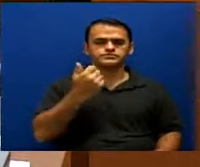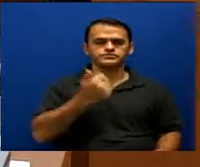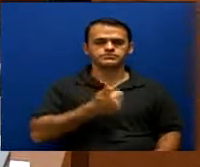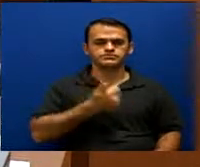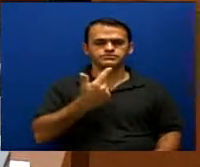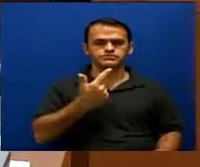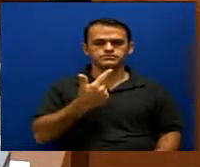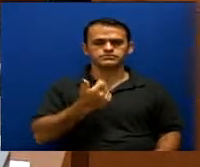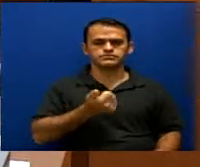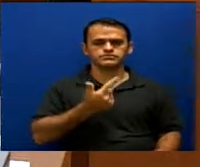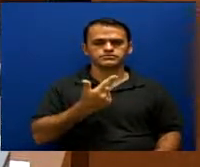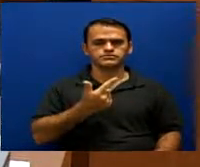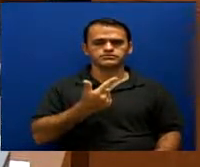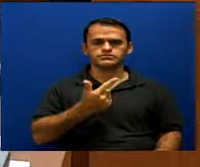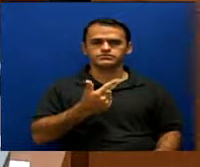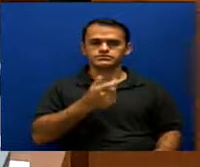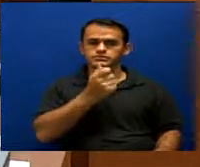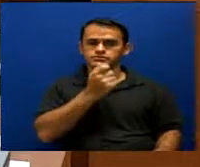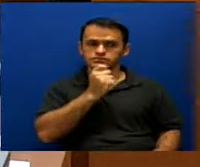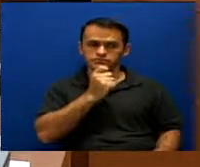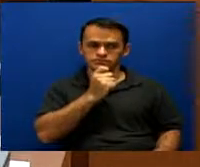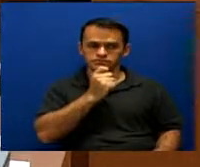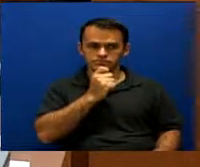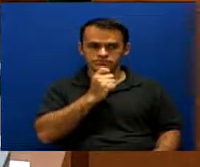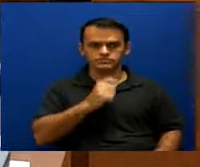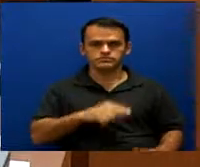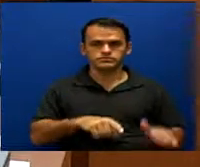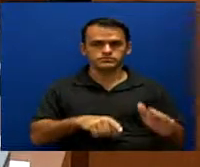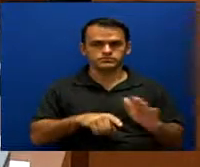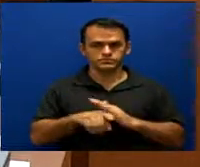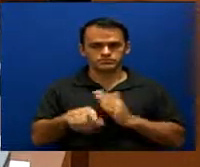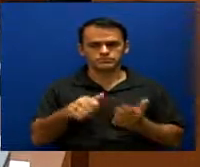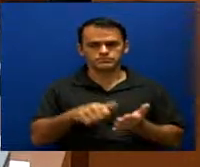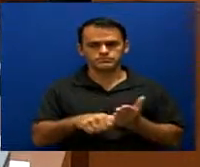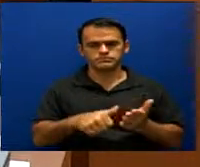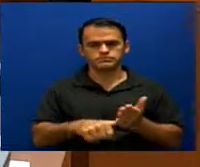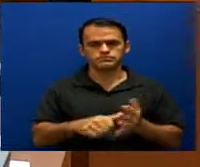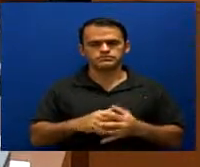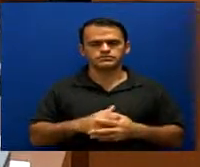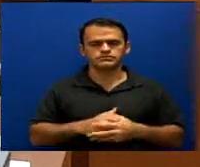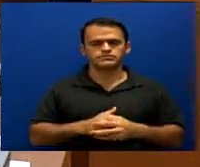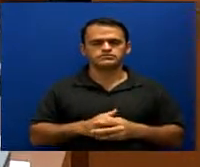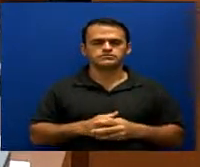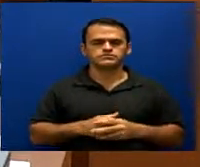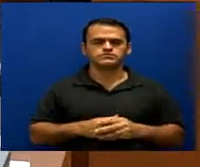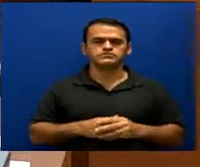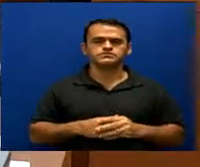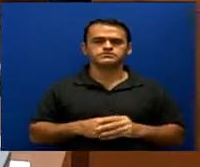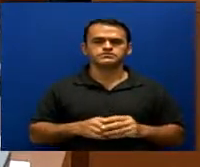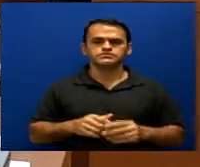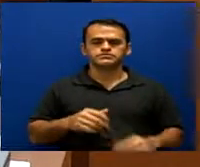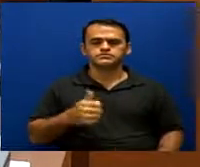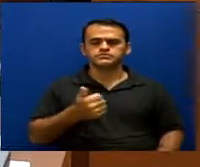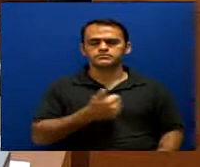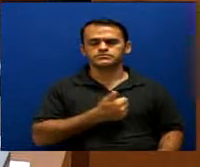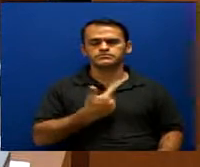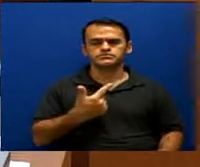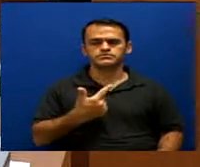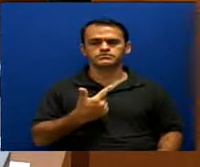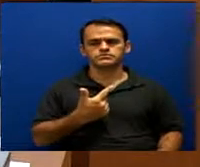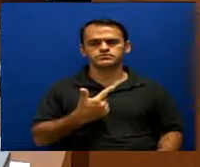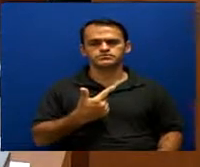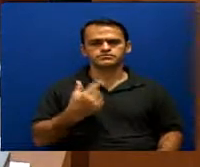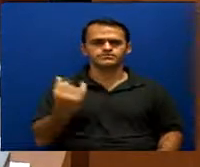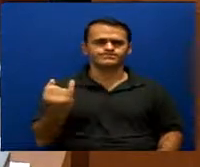12. Eu sei que não chegou, o presidente vai colocar em votação. O que acontece com a emenda 12, ela é